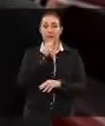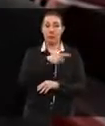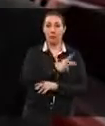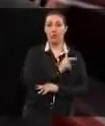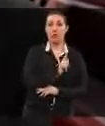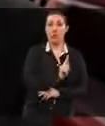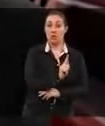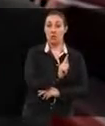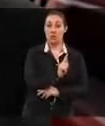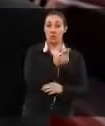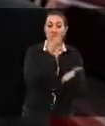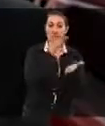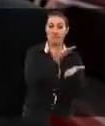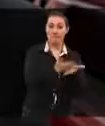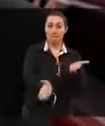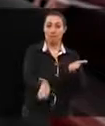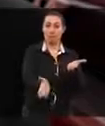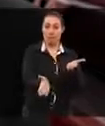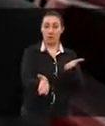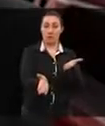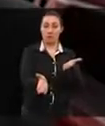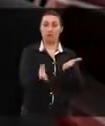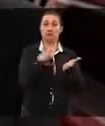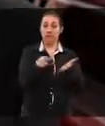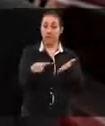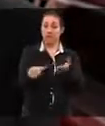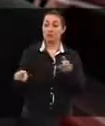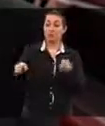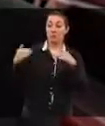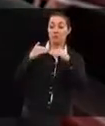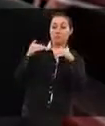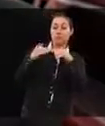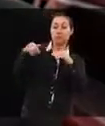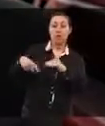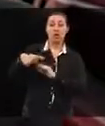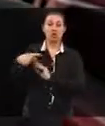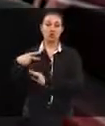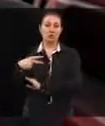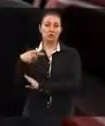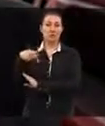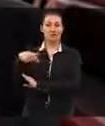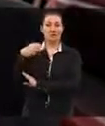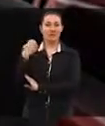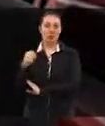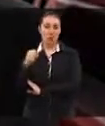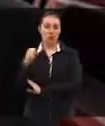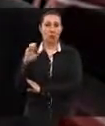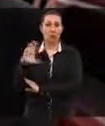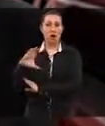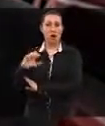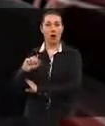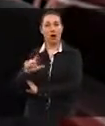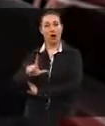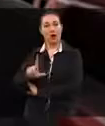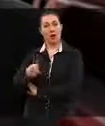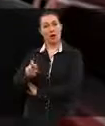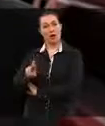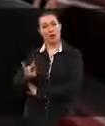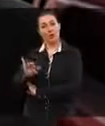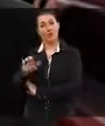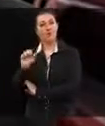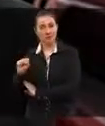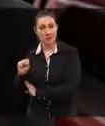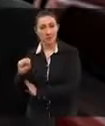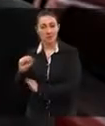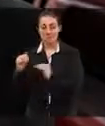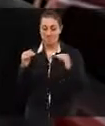exemplo, cada quilo de peso que eu quero que ele reduza, a gente tem que reduzir em torno de 278 calorias da